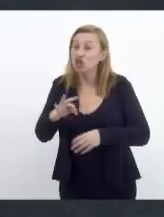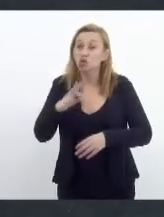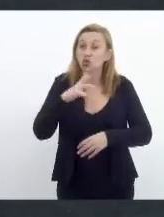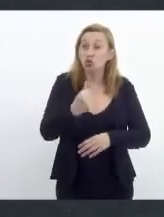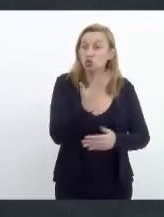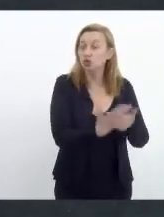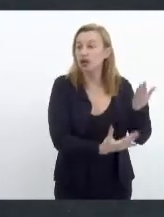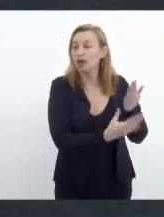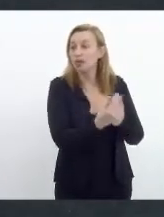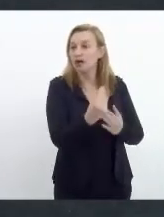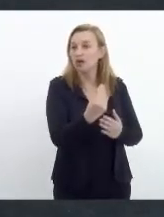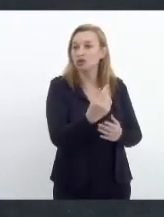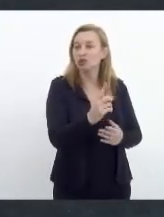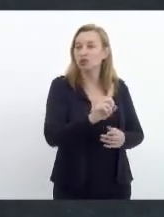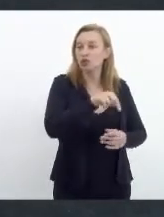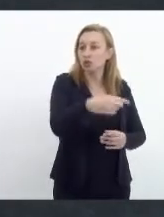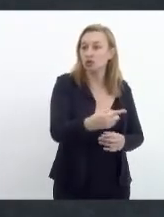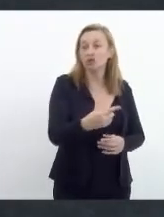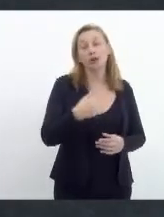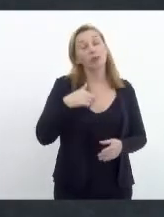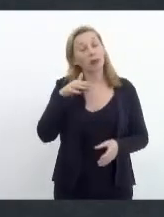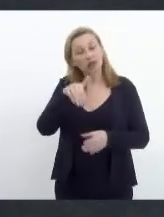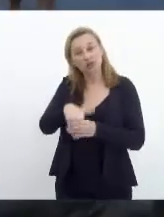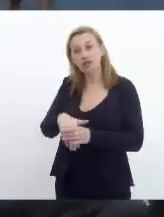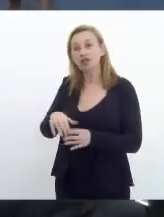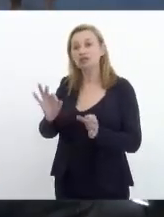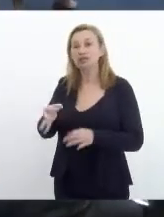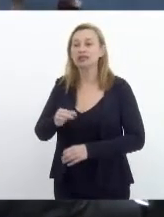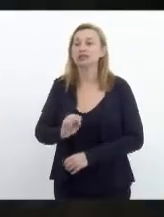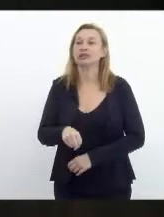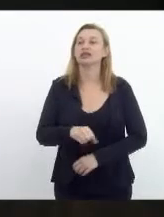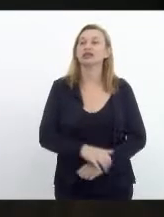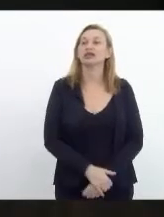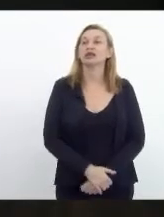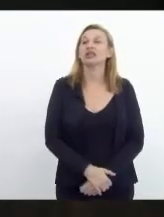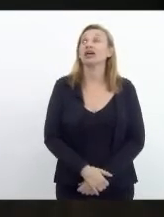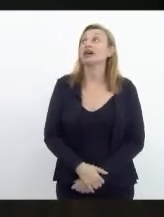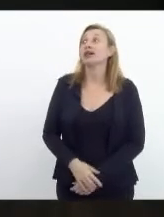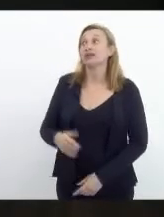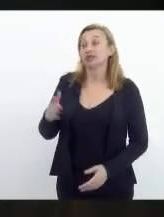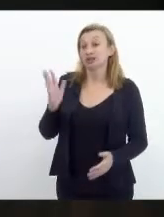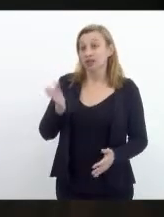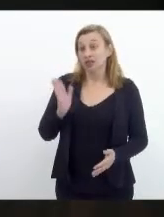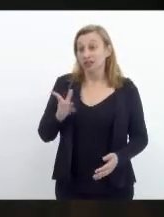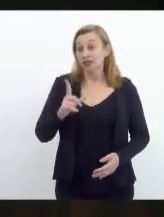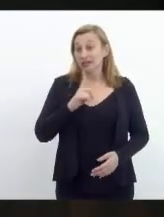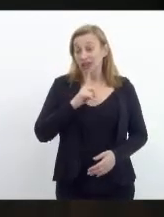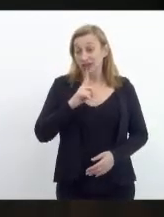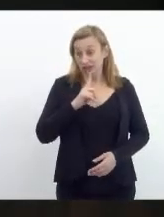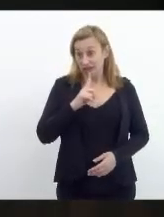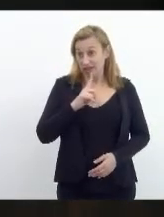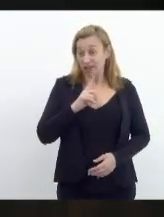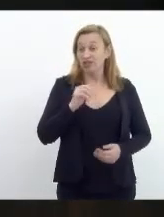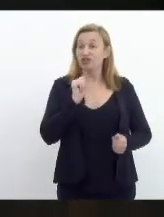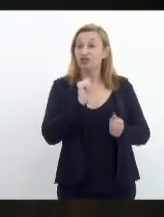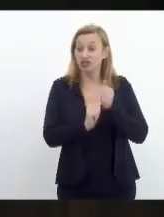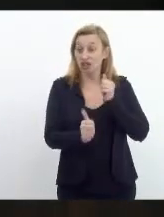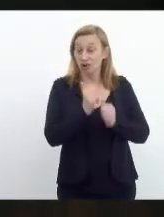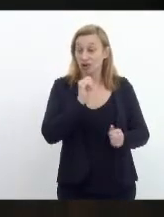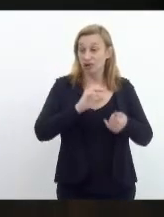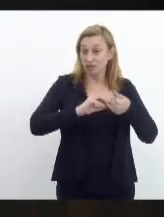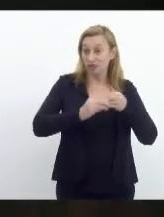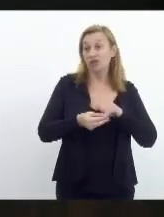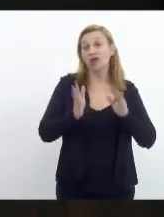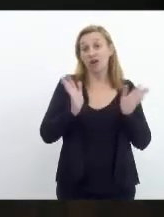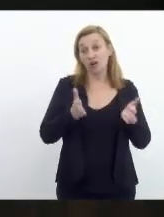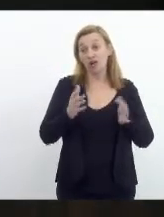mão dos intermediários. Mas estou votando favorável. É porque já tem isenções de arroz e feijão, agora tem que ter o